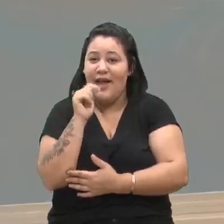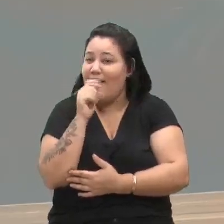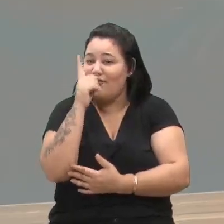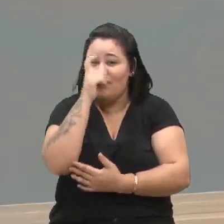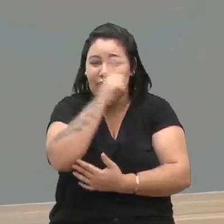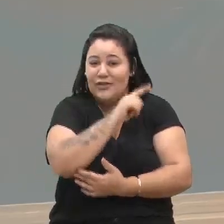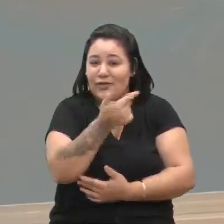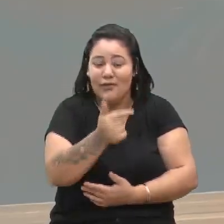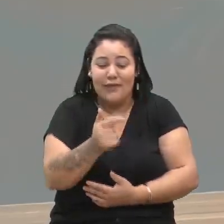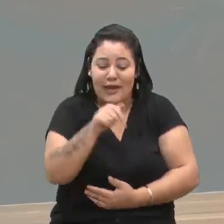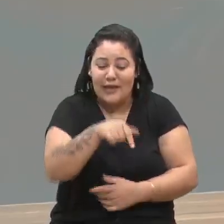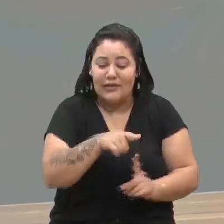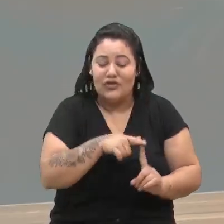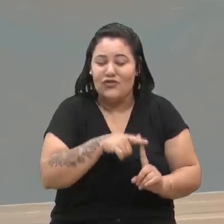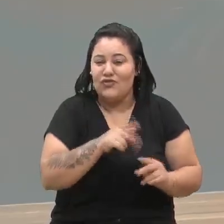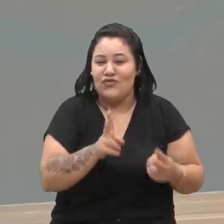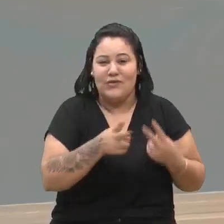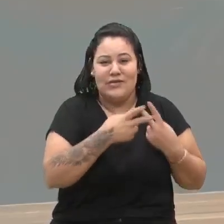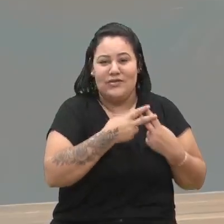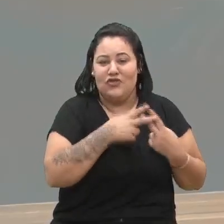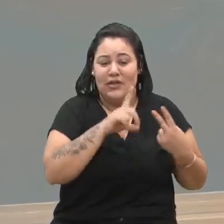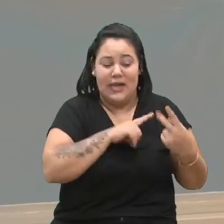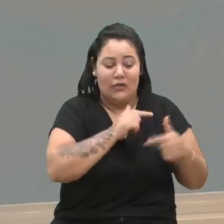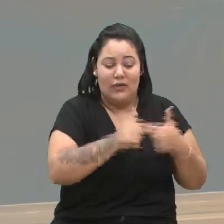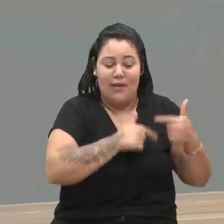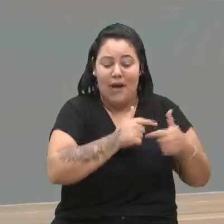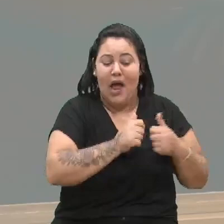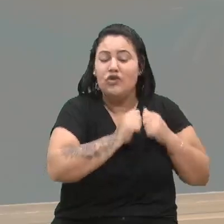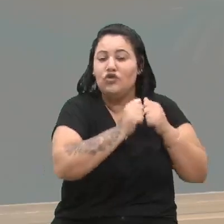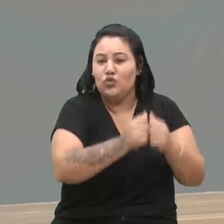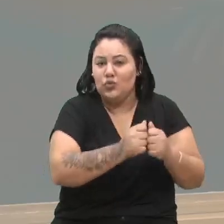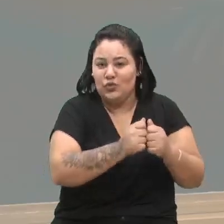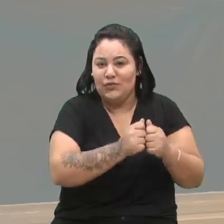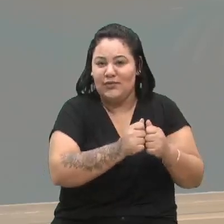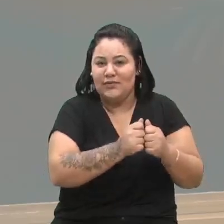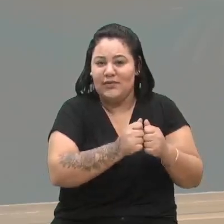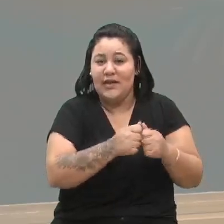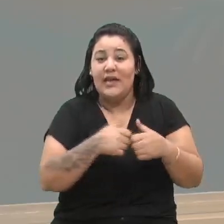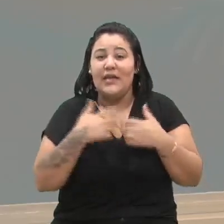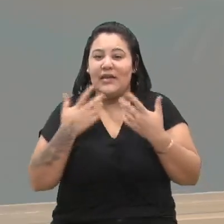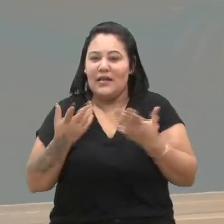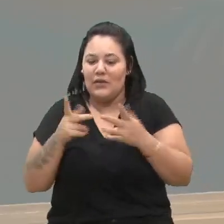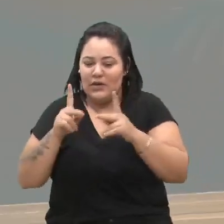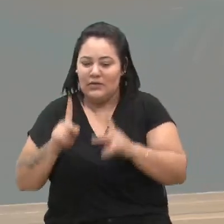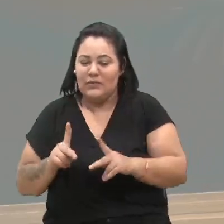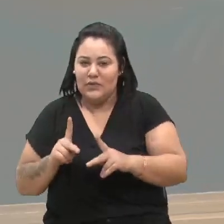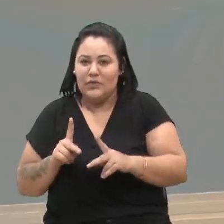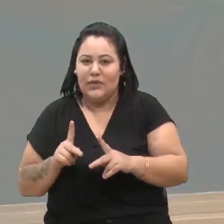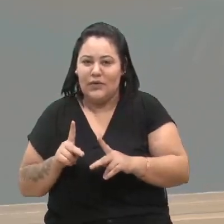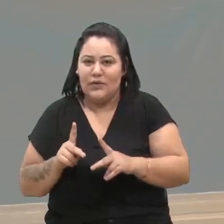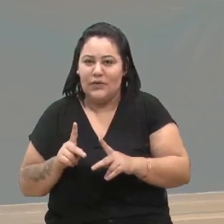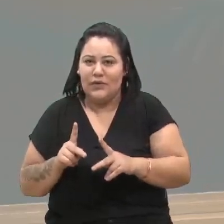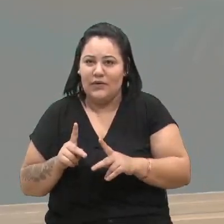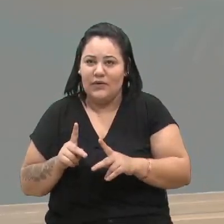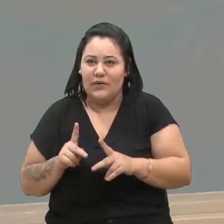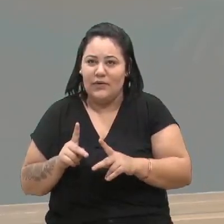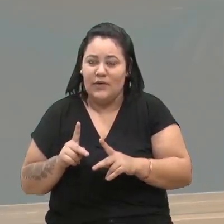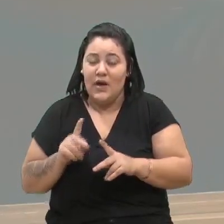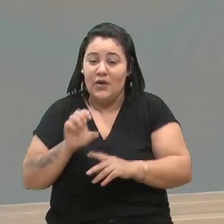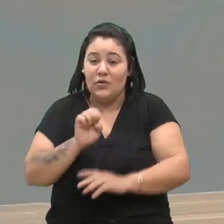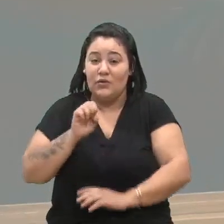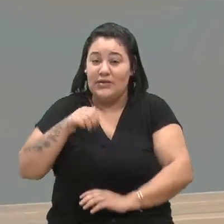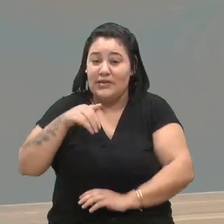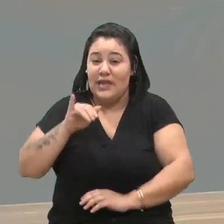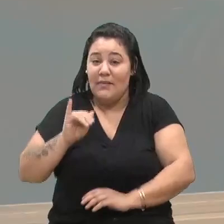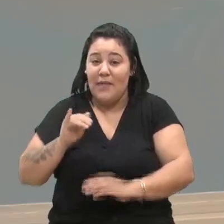tipo de presídio ou de penitenciária. Então, as pessoas em regime